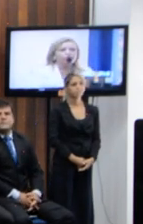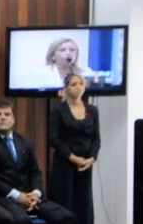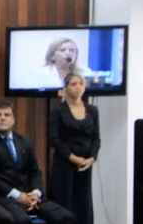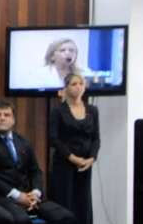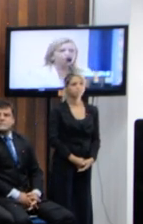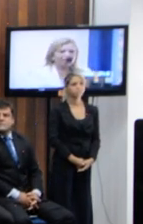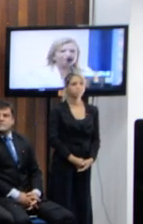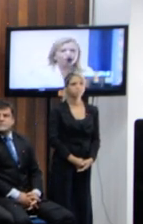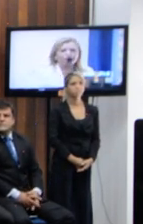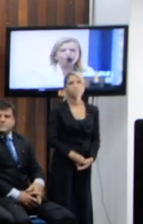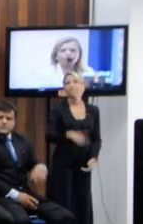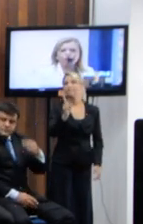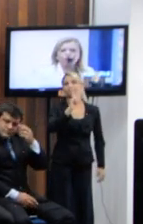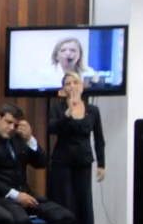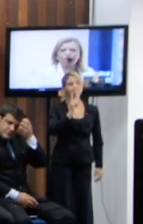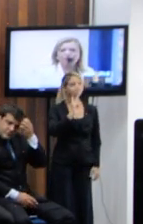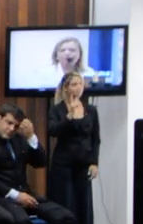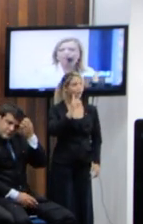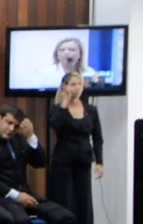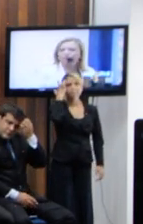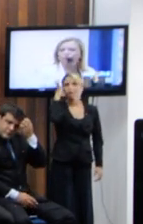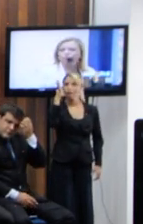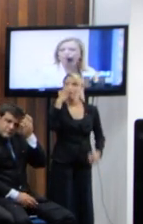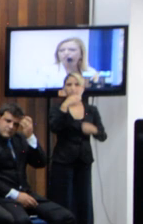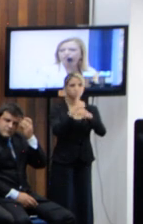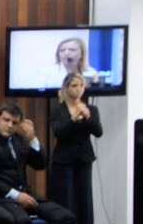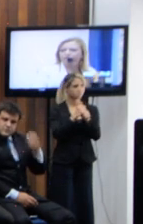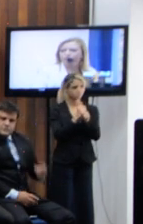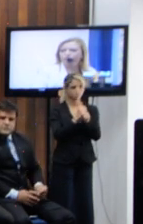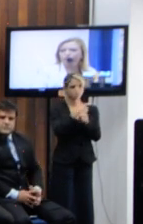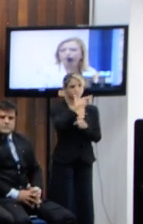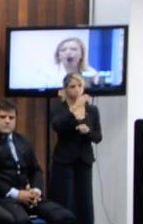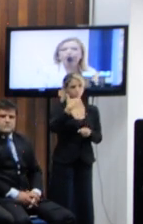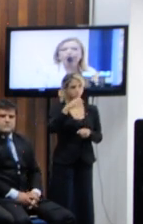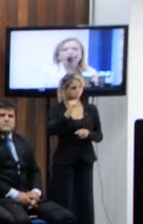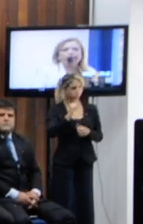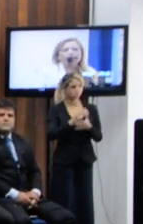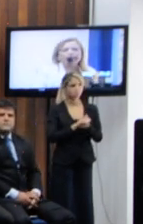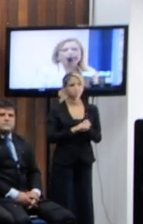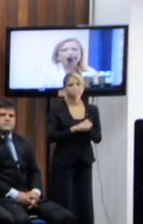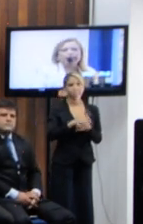Não foi um ano fácil para todos nós, como a Letícia falou,